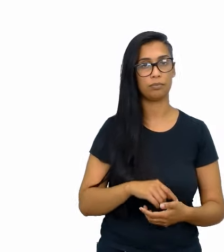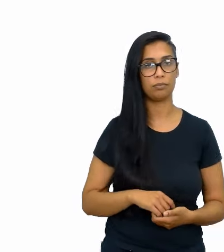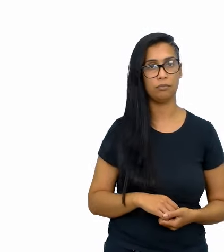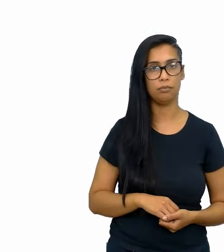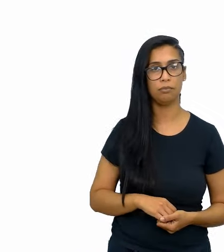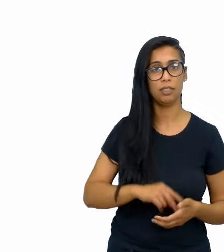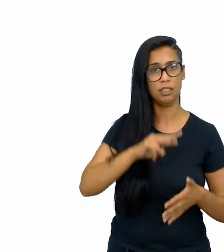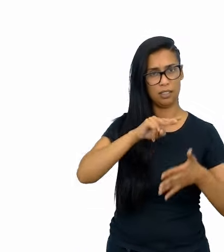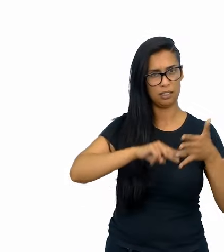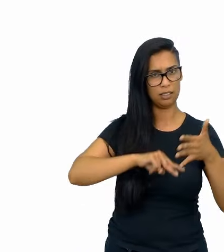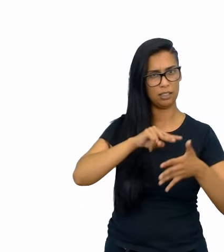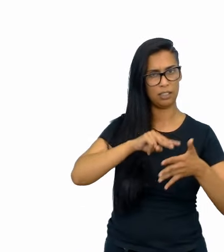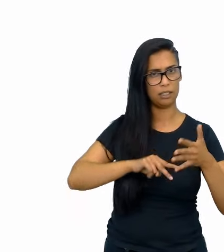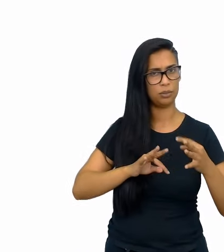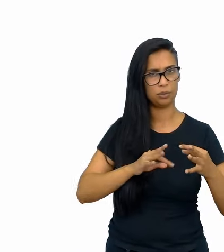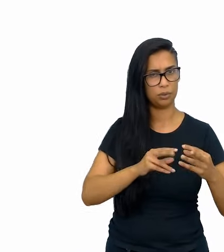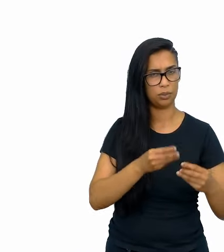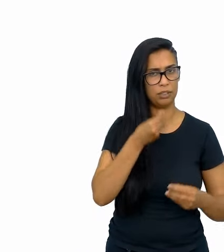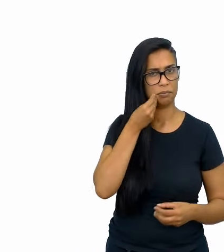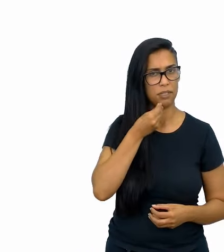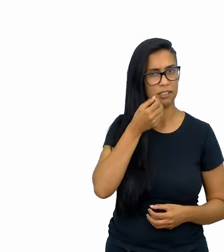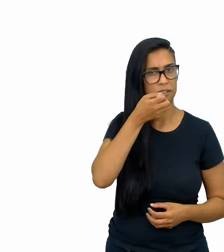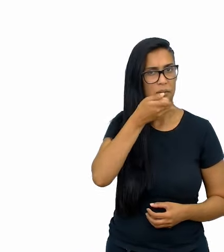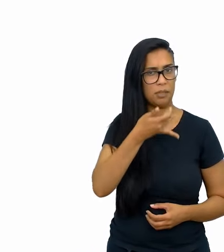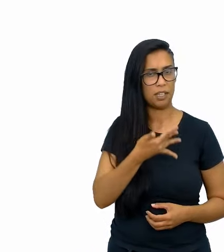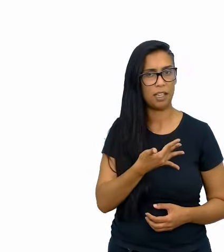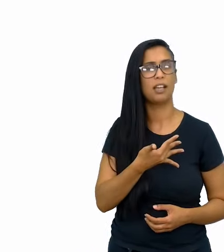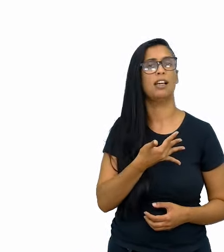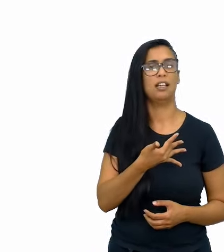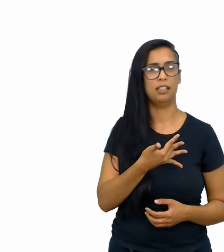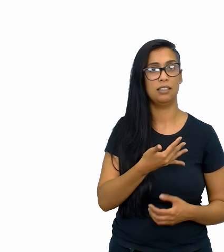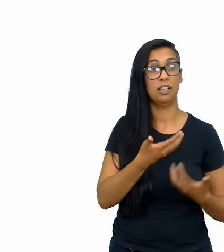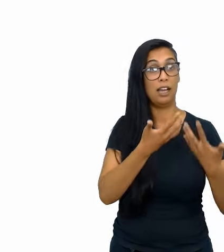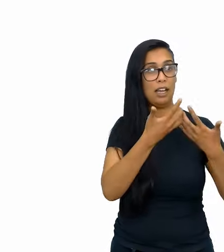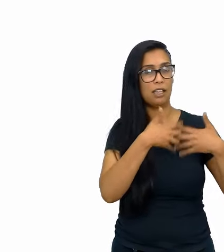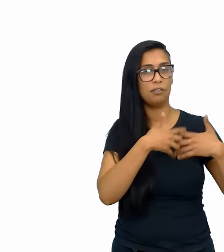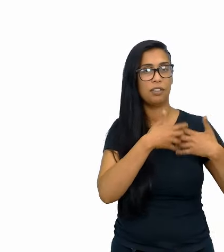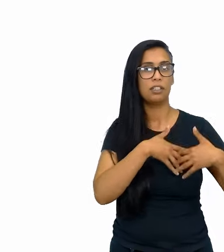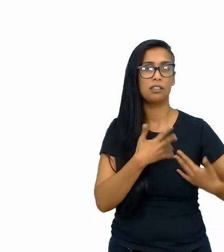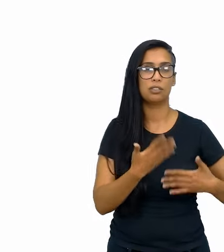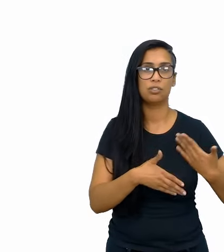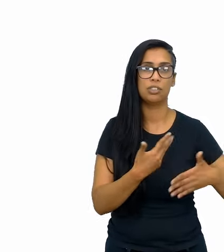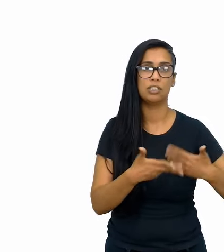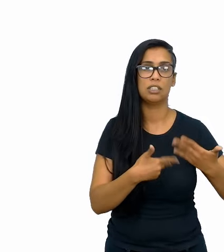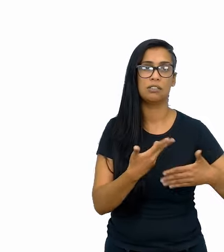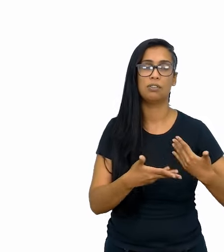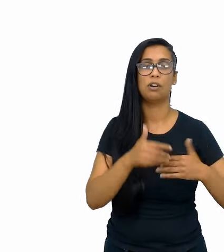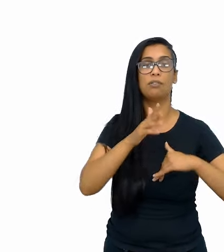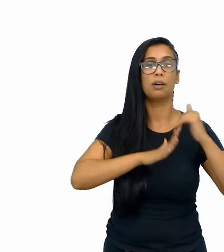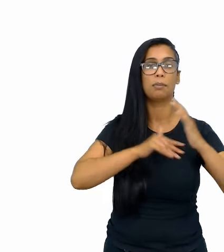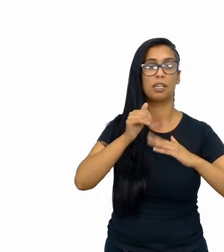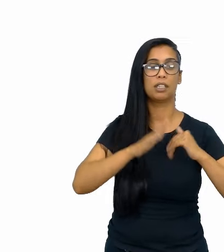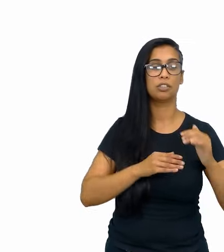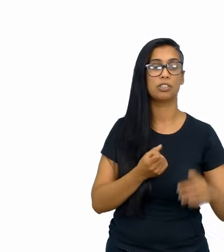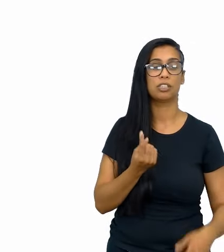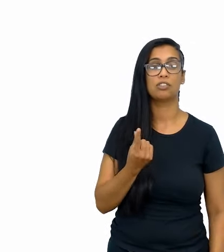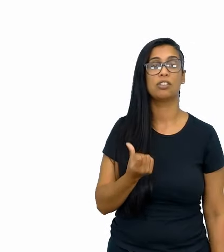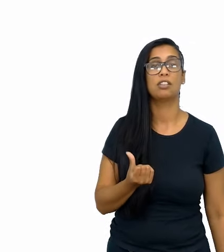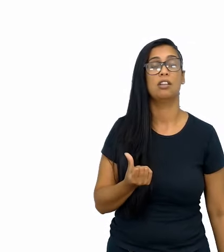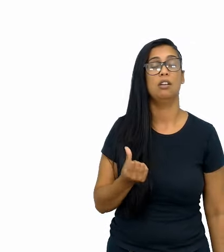do relato, as reflexões vão possibilitar a mobilização e o desenvolvimento da habilidade 16A, não